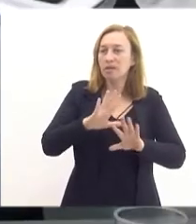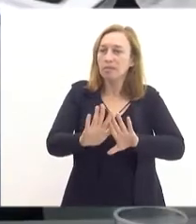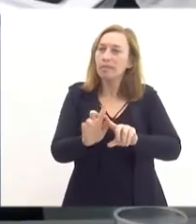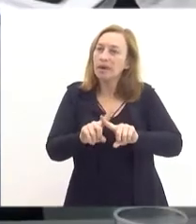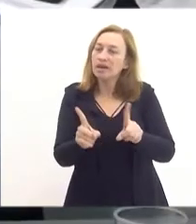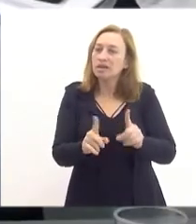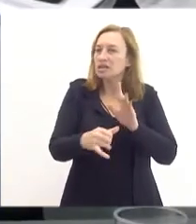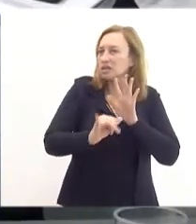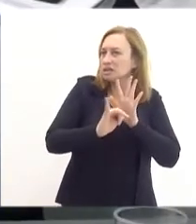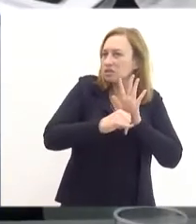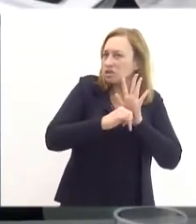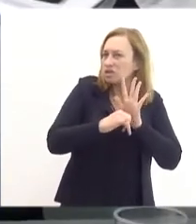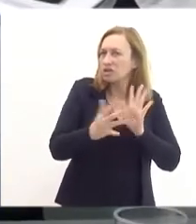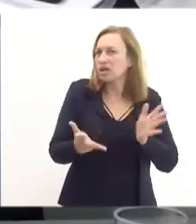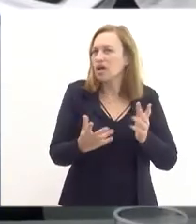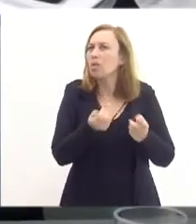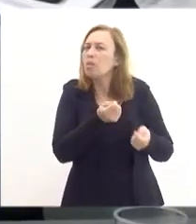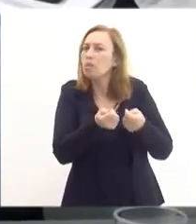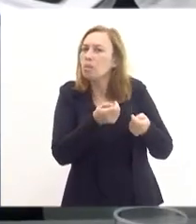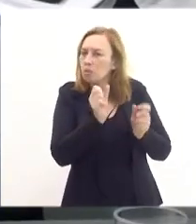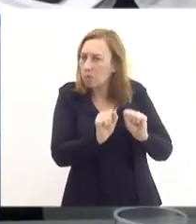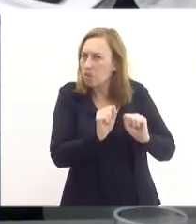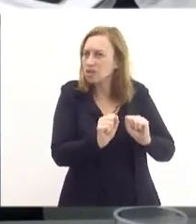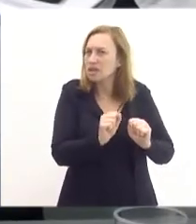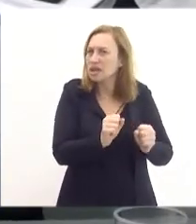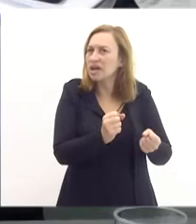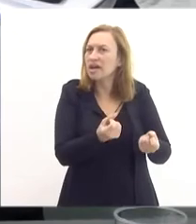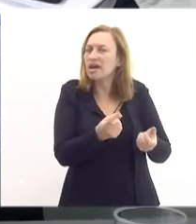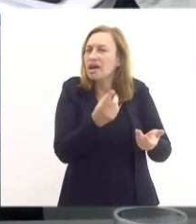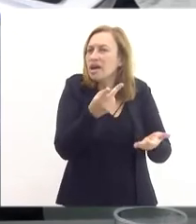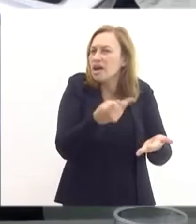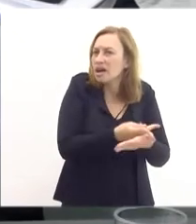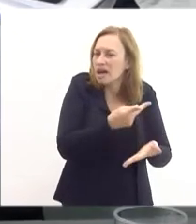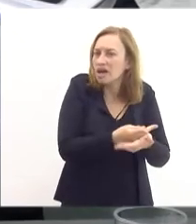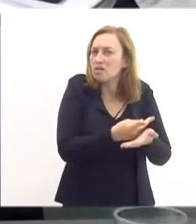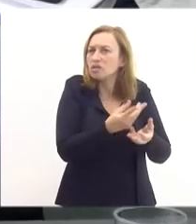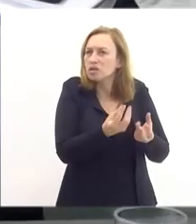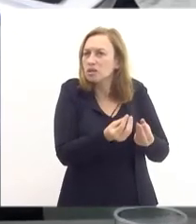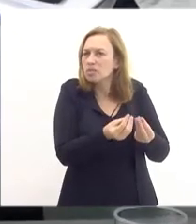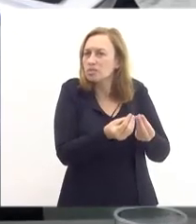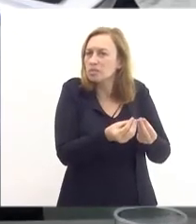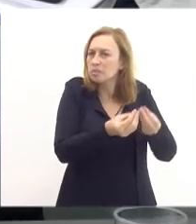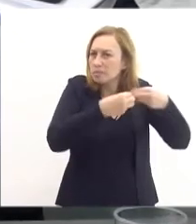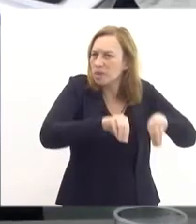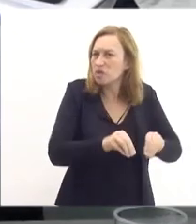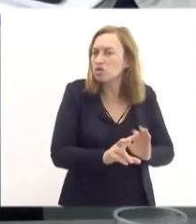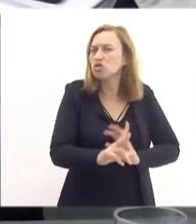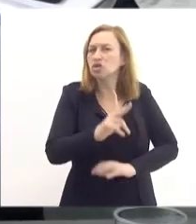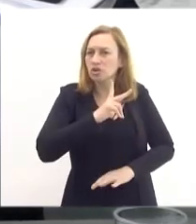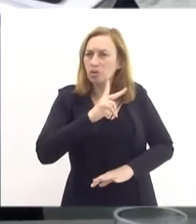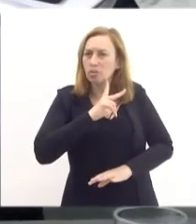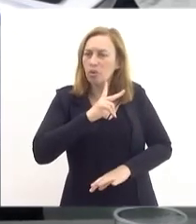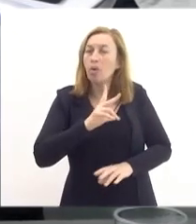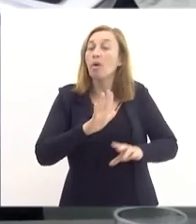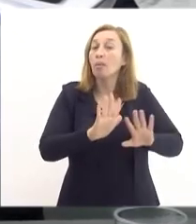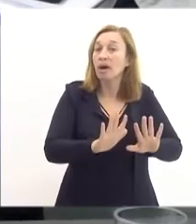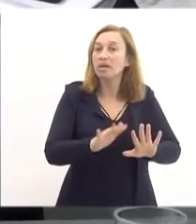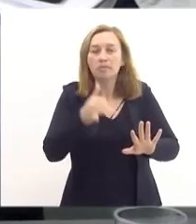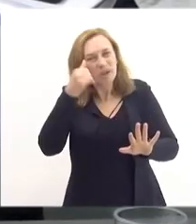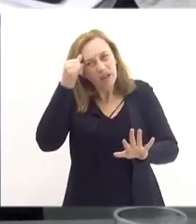estar cheio de vícios ali que comprometem a própria contratação. Então,